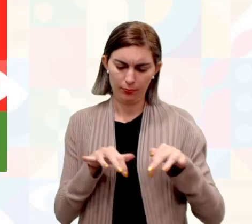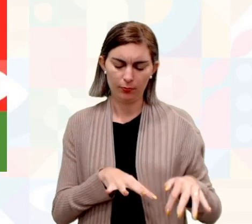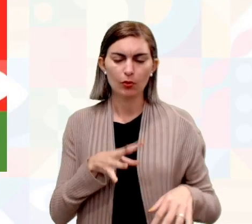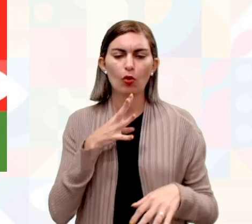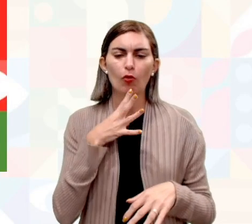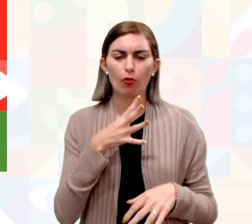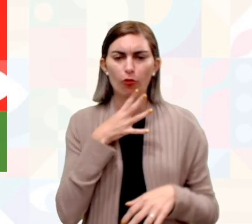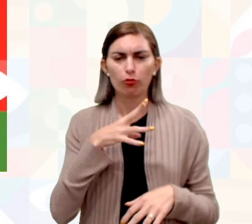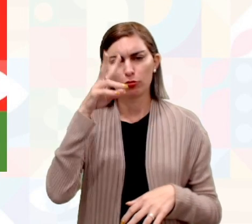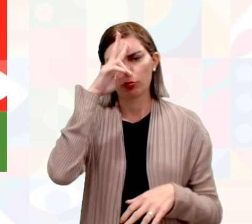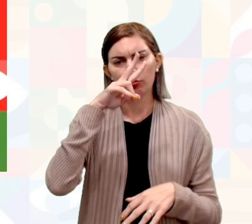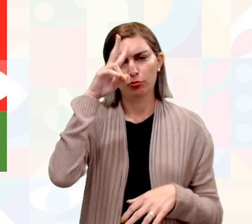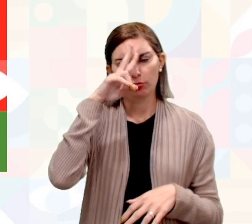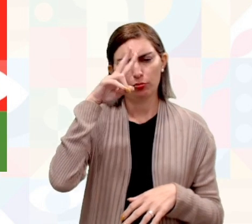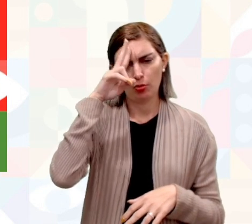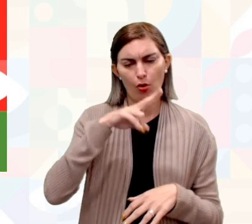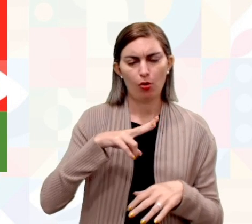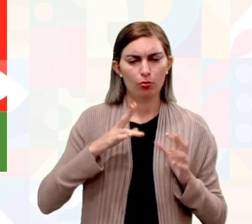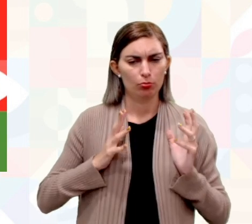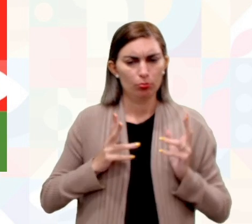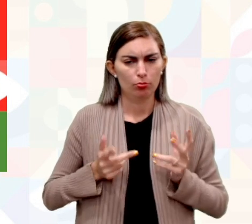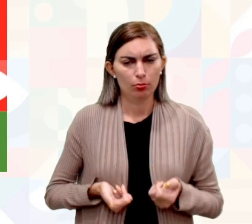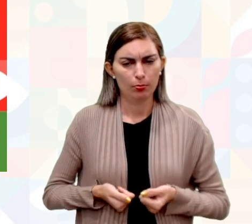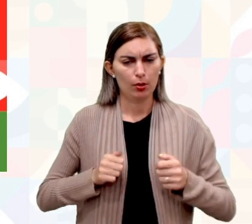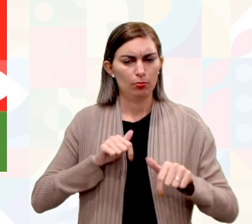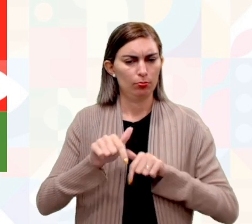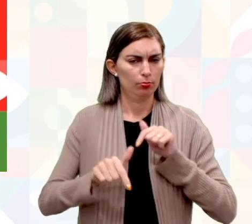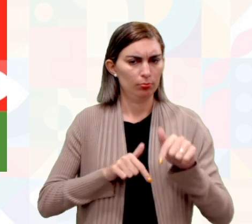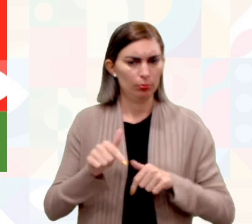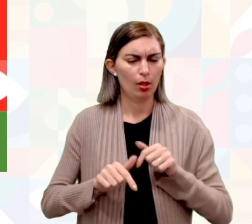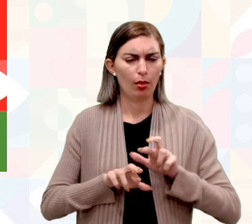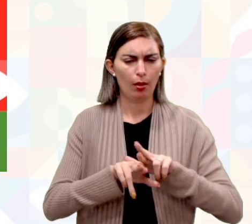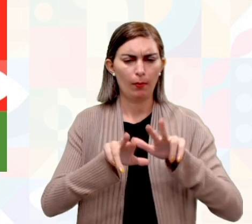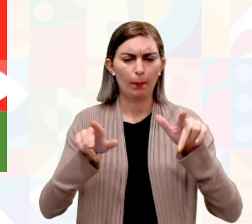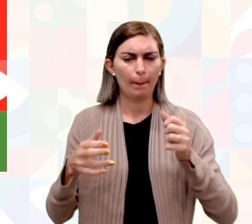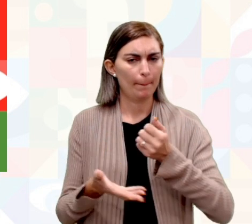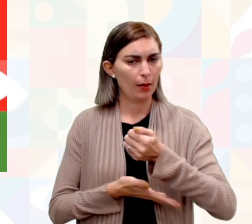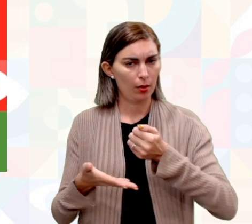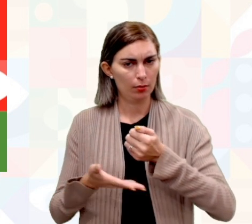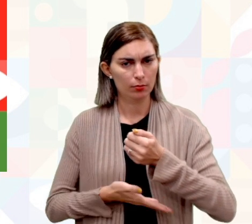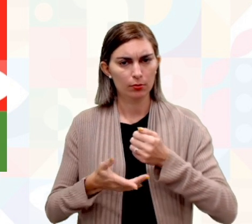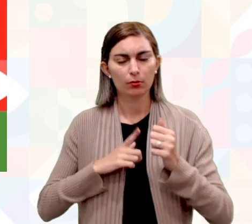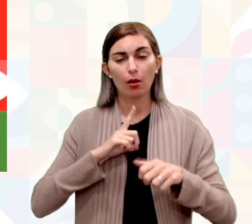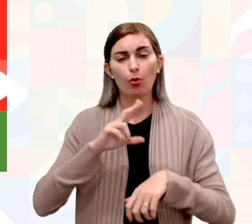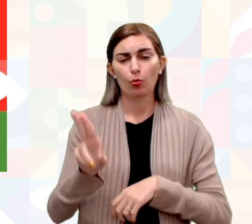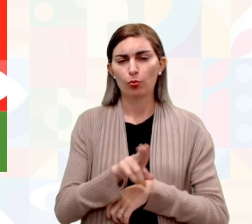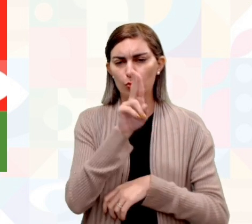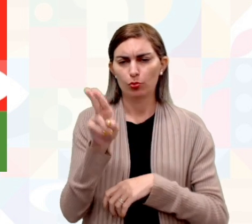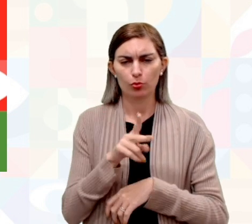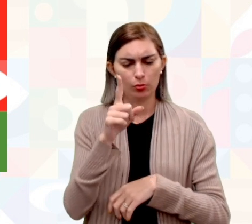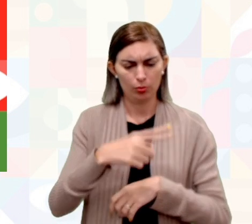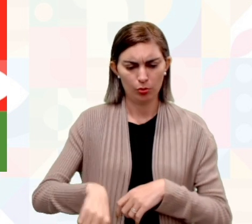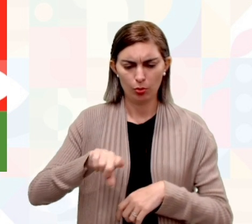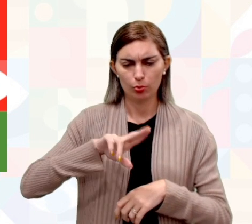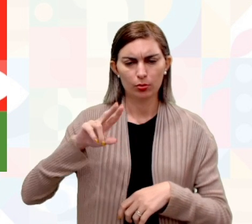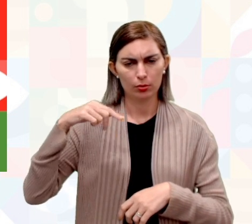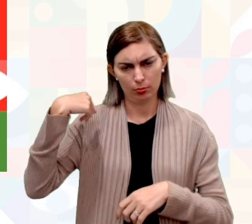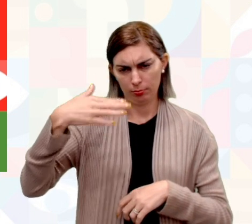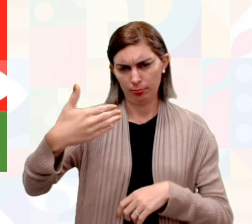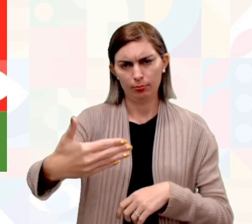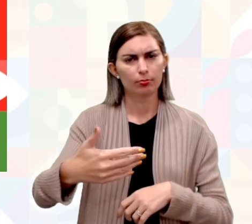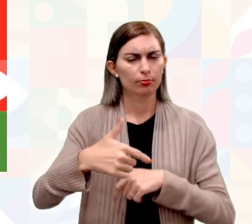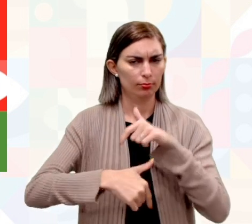conhecer o histórico da higiene ocupacional, bem como as definições básicas que vão ser utilizadas no nosso dia a dia de